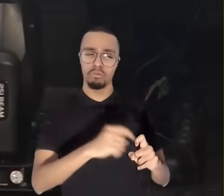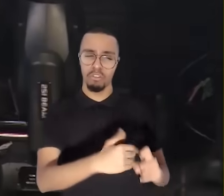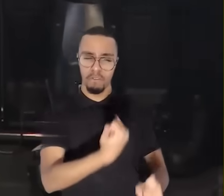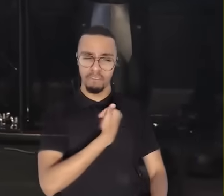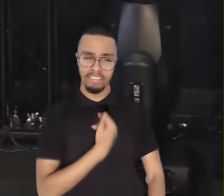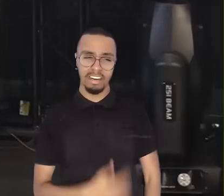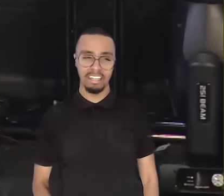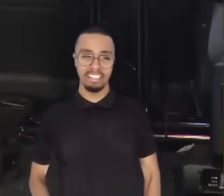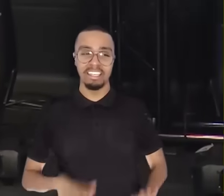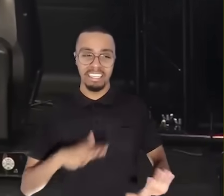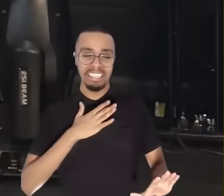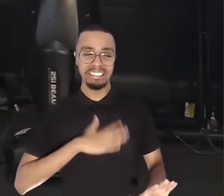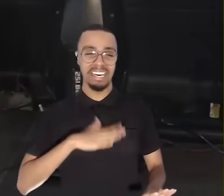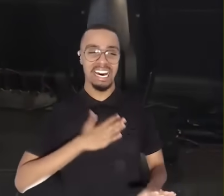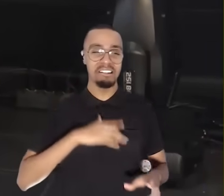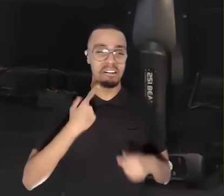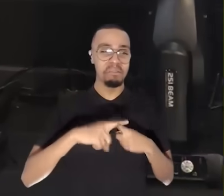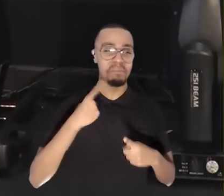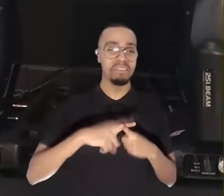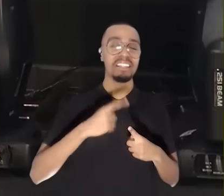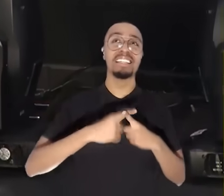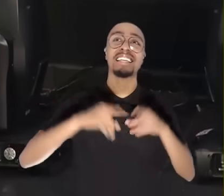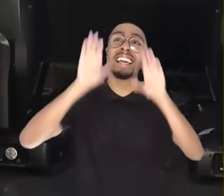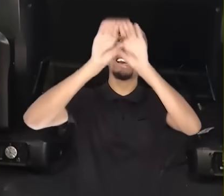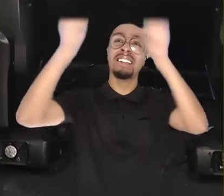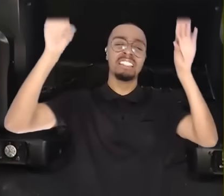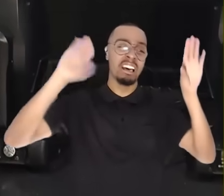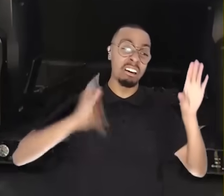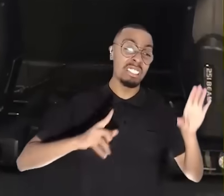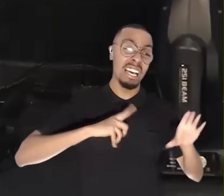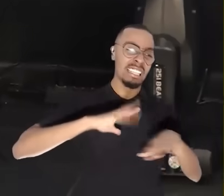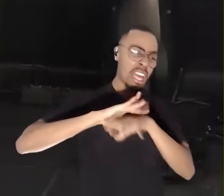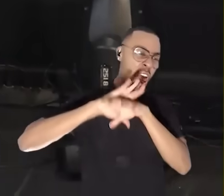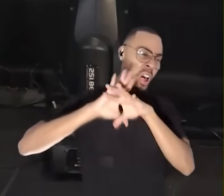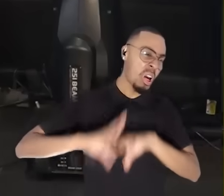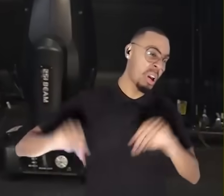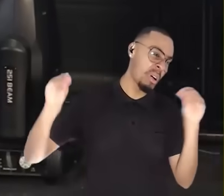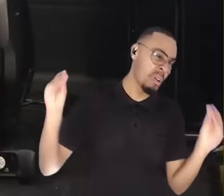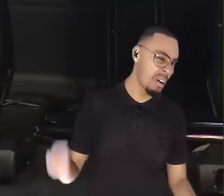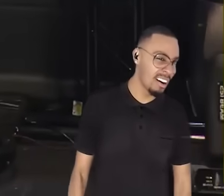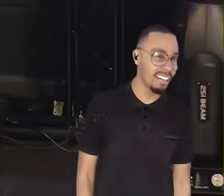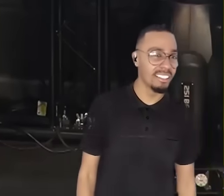desembucha, porque eu já fui curado no mundo espiritual.